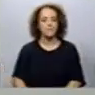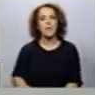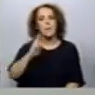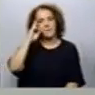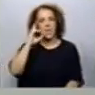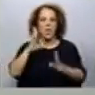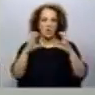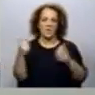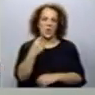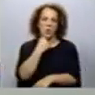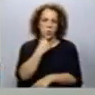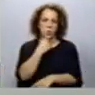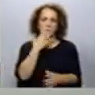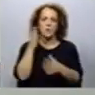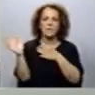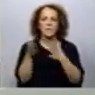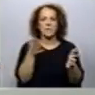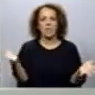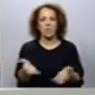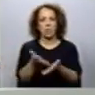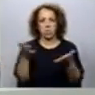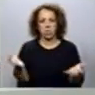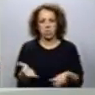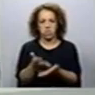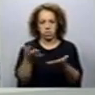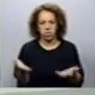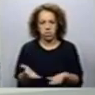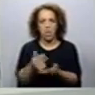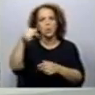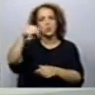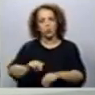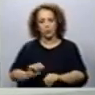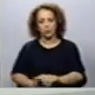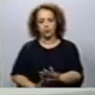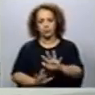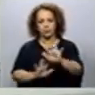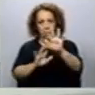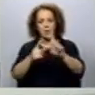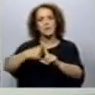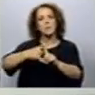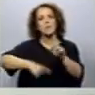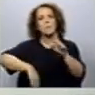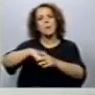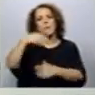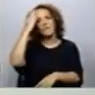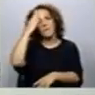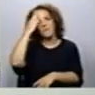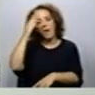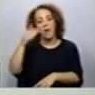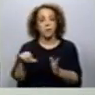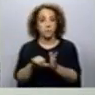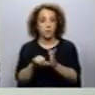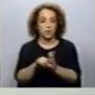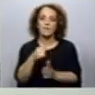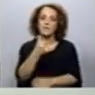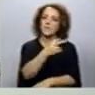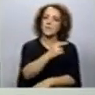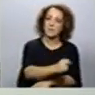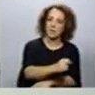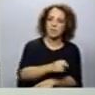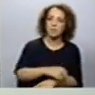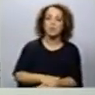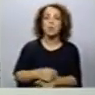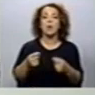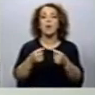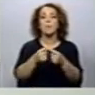muita nubosidade, o vento fraco a moderado do quadrante sul, temperatura máxima prevista para o Funchal é de 23 graus e ao largo do arquipélago